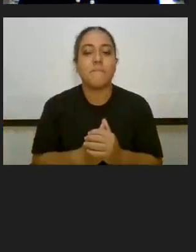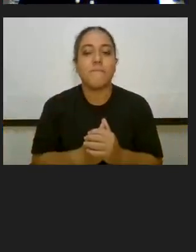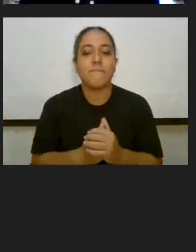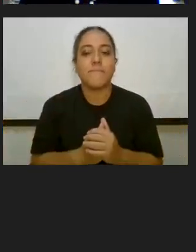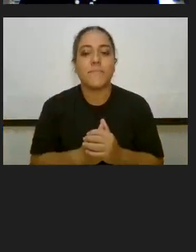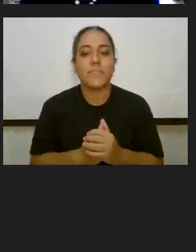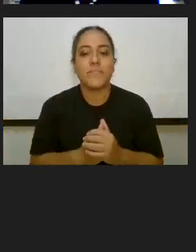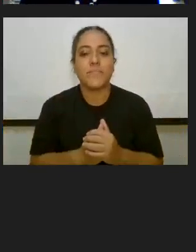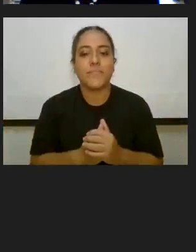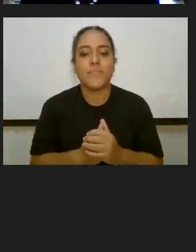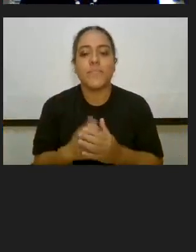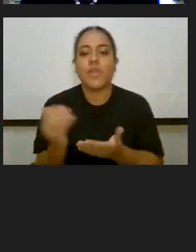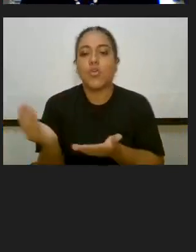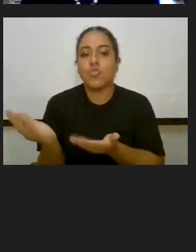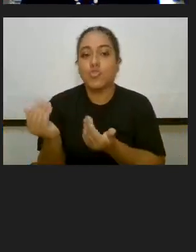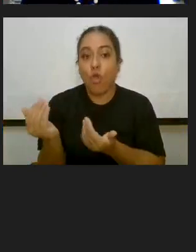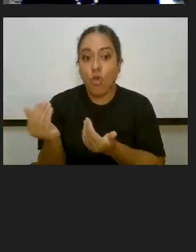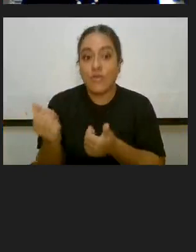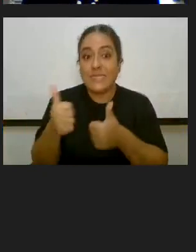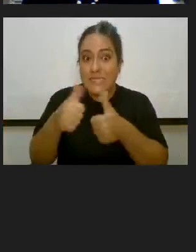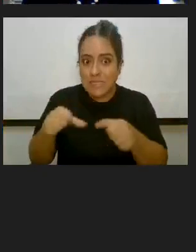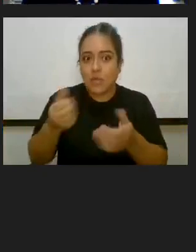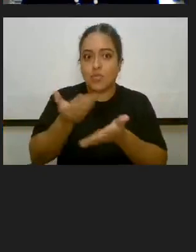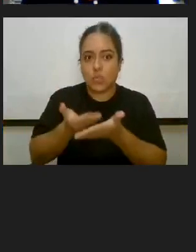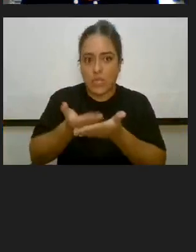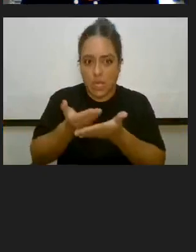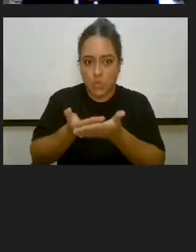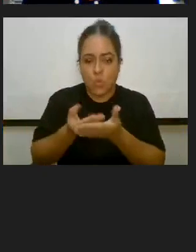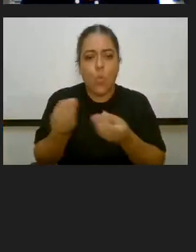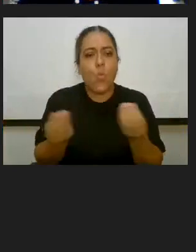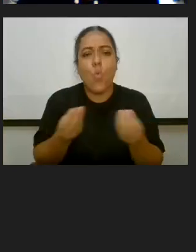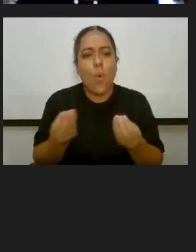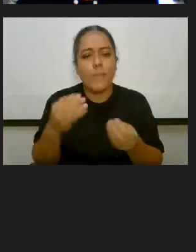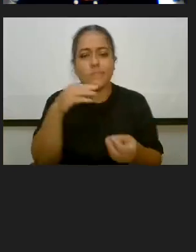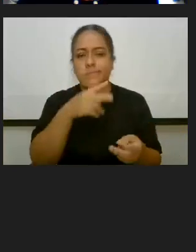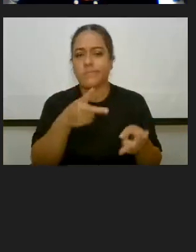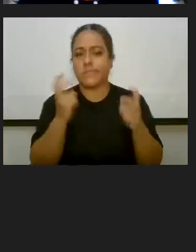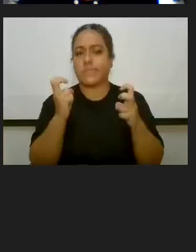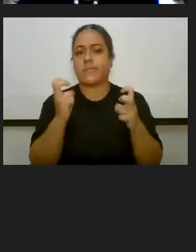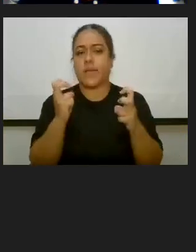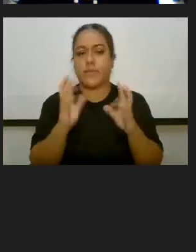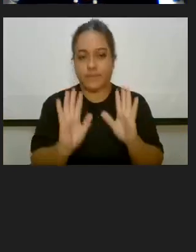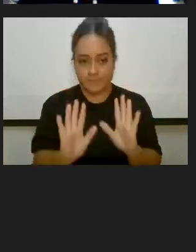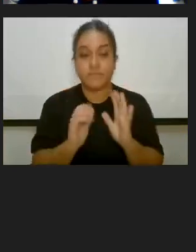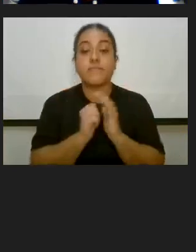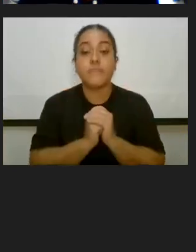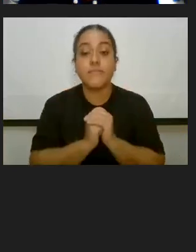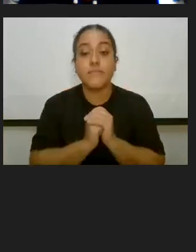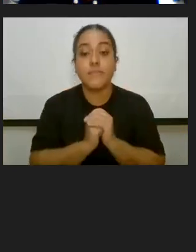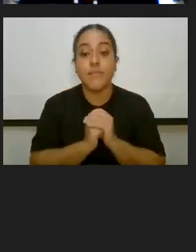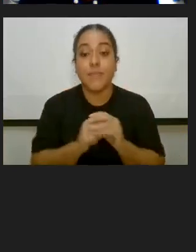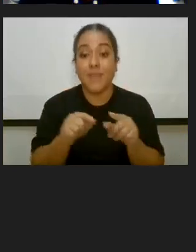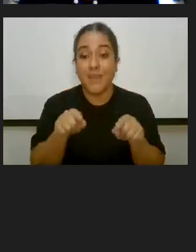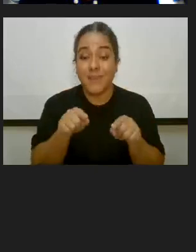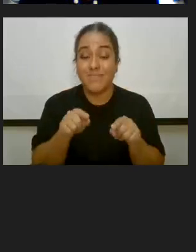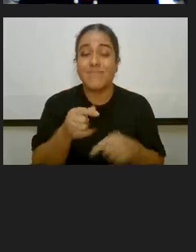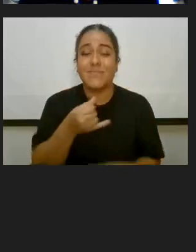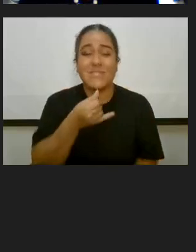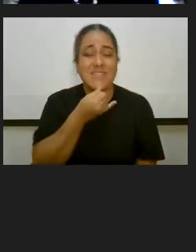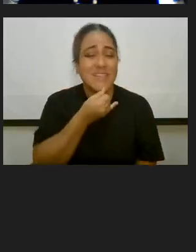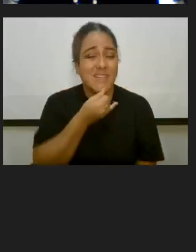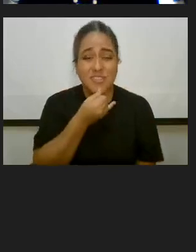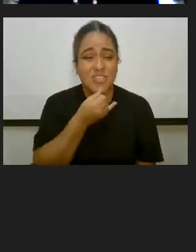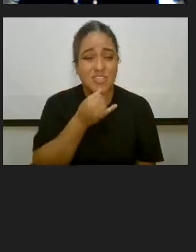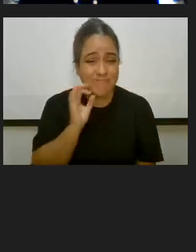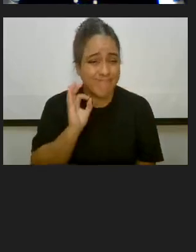Os jovens estudando, como que eles percebem? Isso daqui, gente, é muito triste de ver, né?